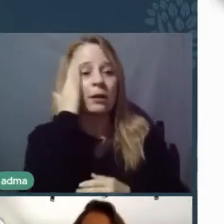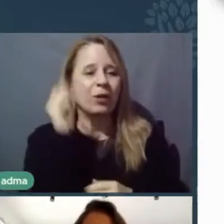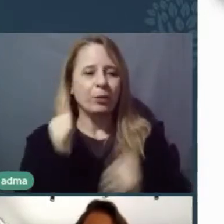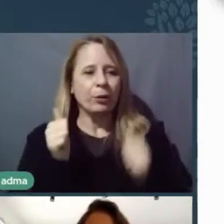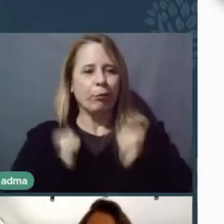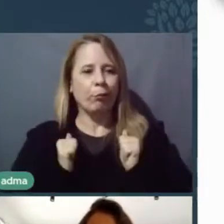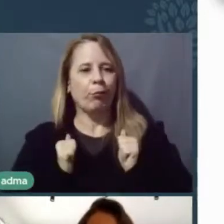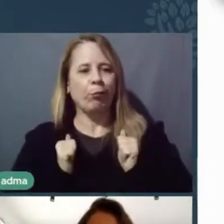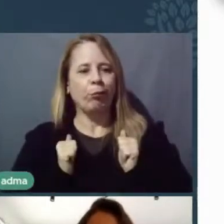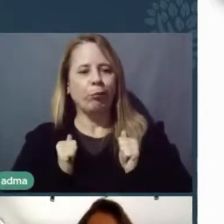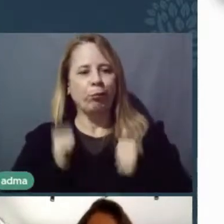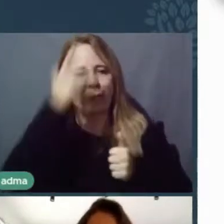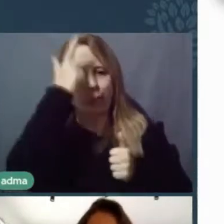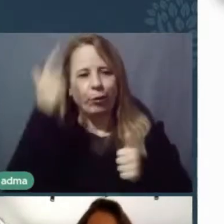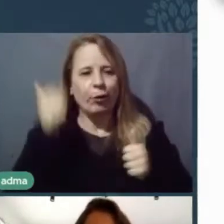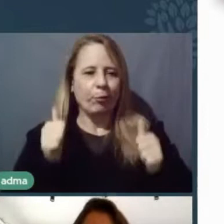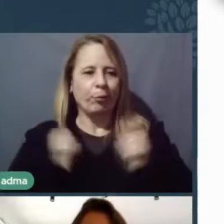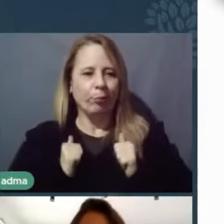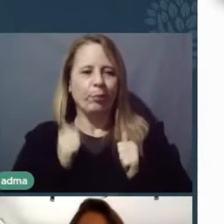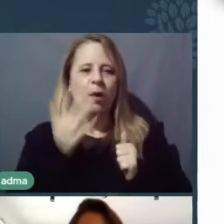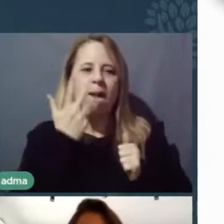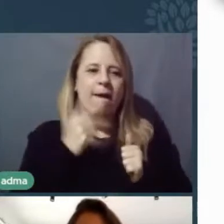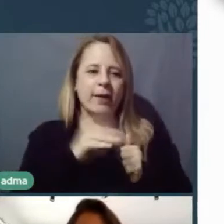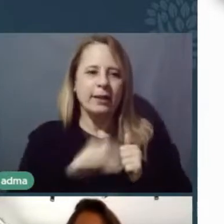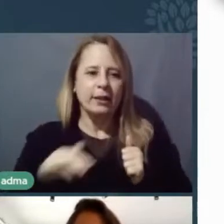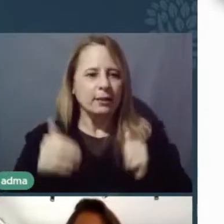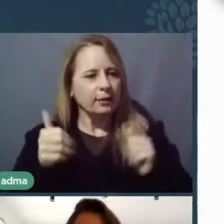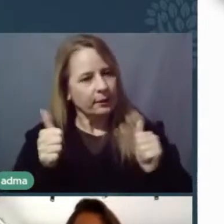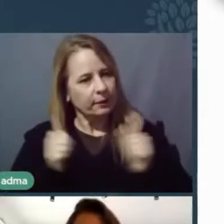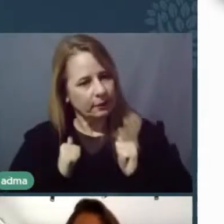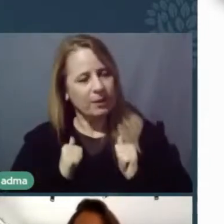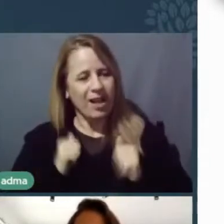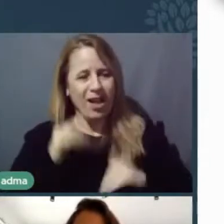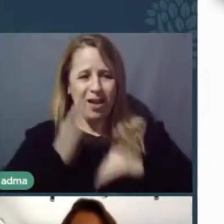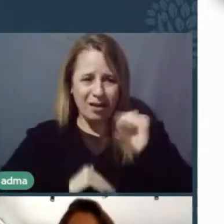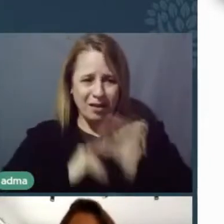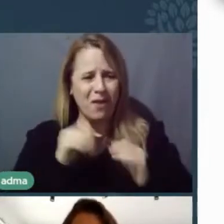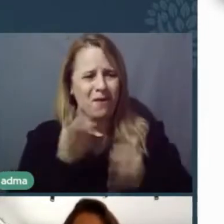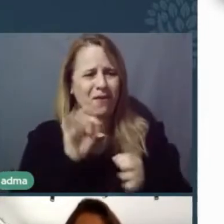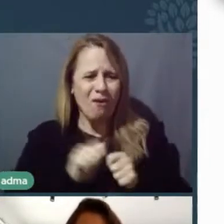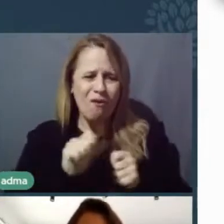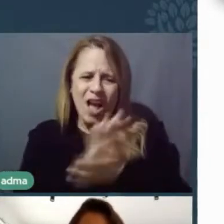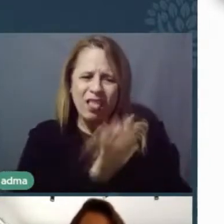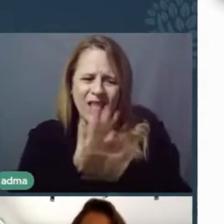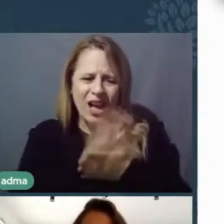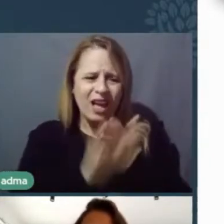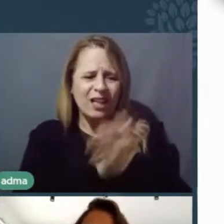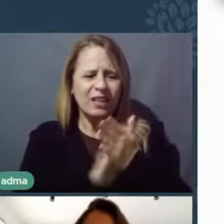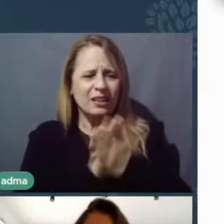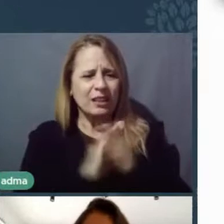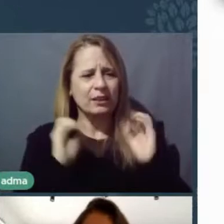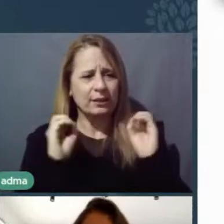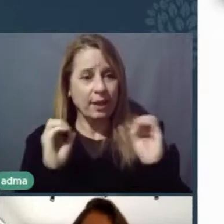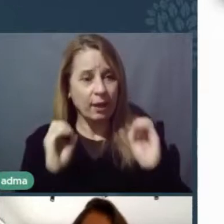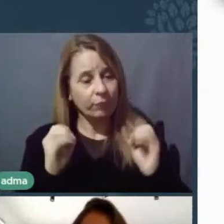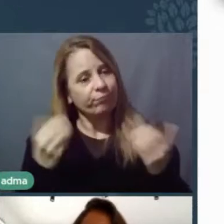sedentarismo, ou seja, aquelas pessoas as crianças que não praticam atividade física no montante adequado, ou não praticam exercício físico, eles